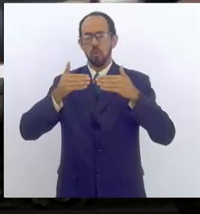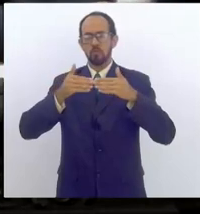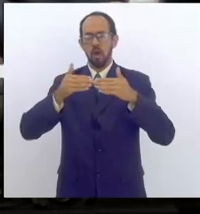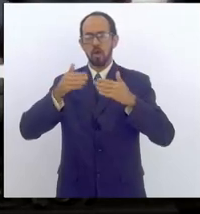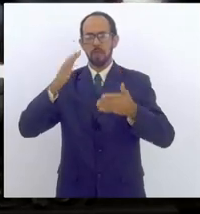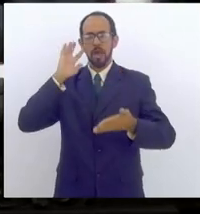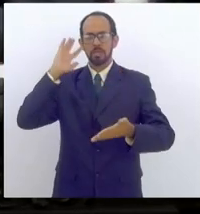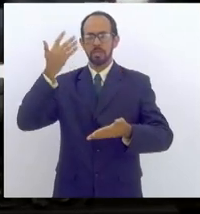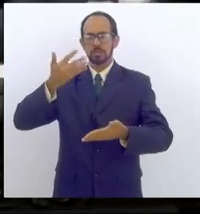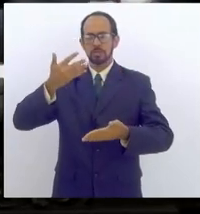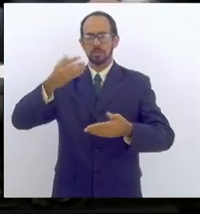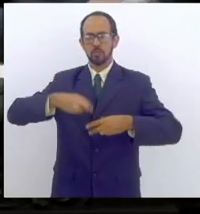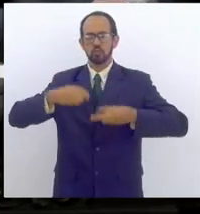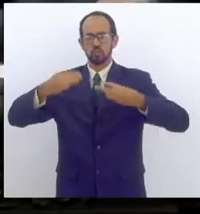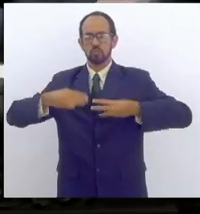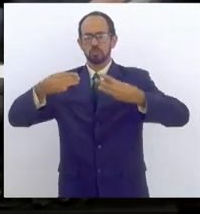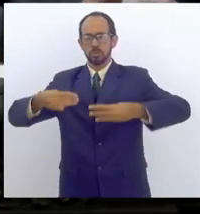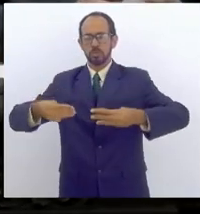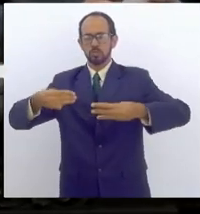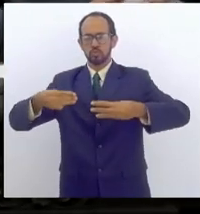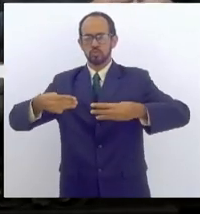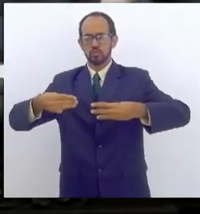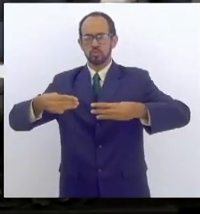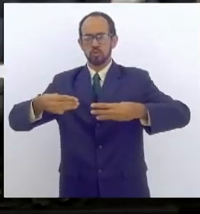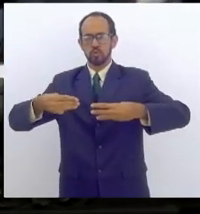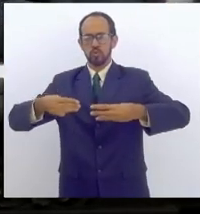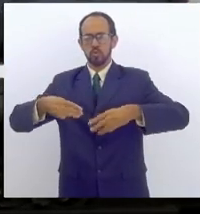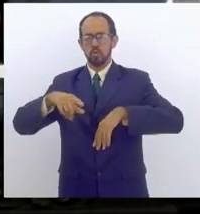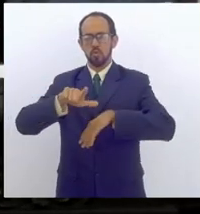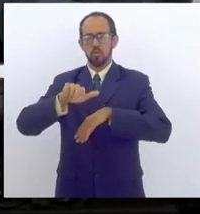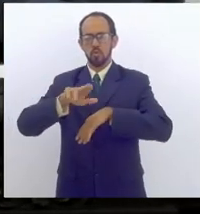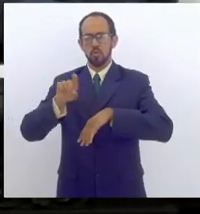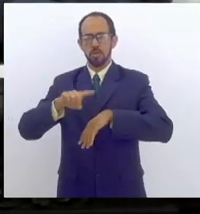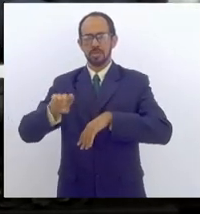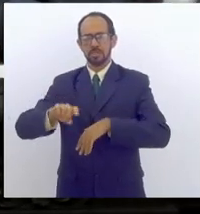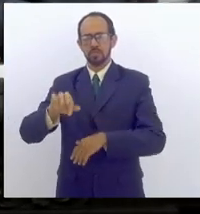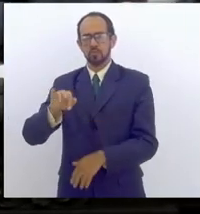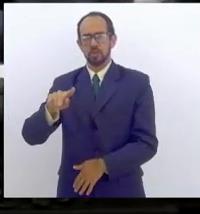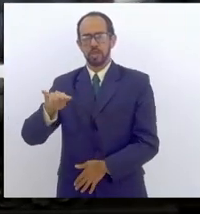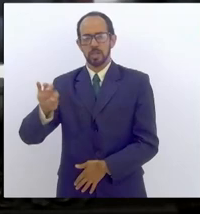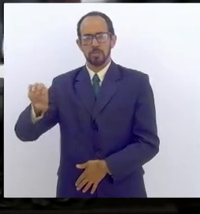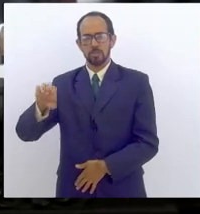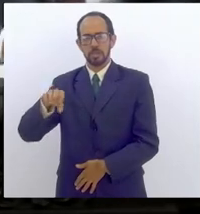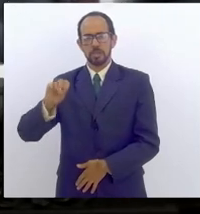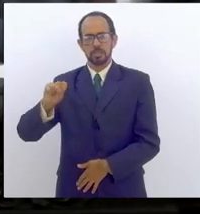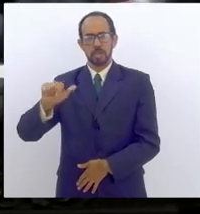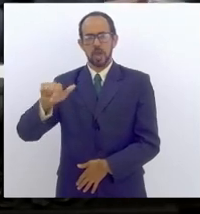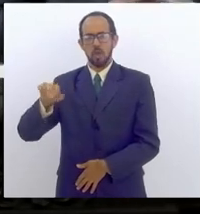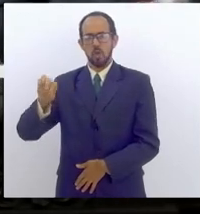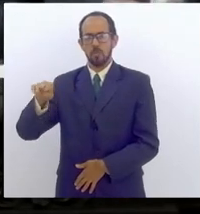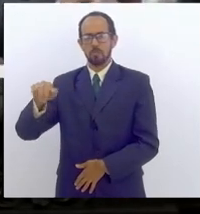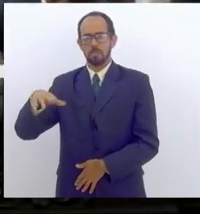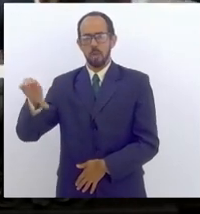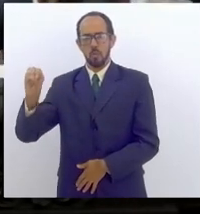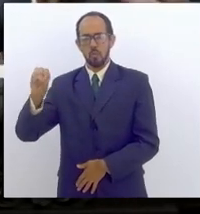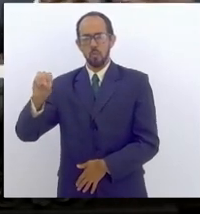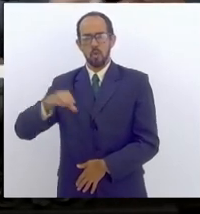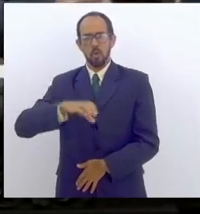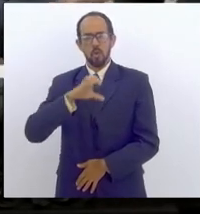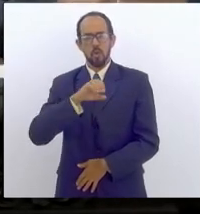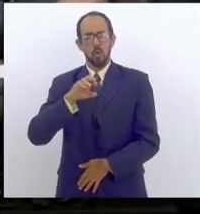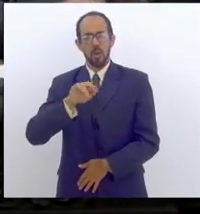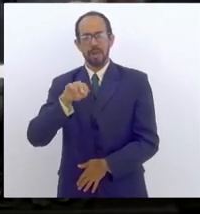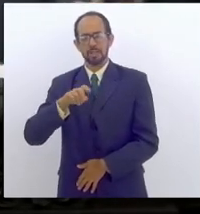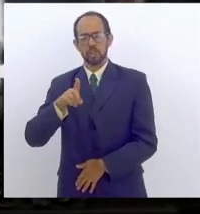decisão do ministro Luiz Felipe Salomão, Corregedor Nacional de